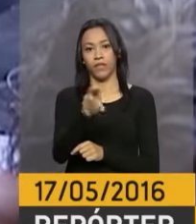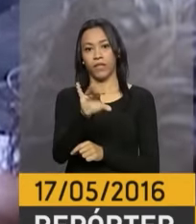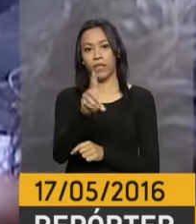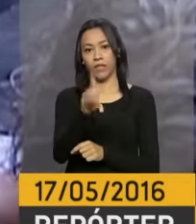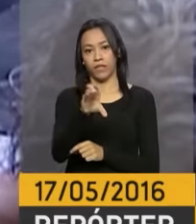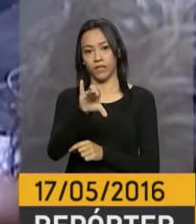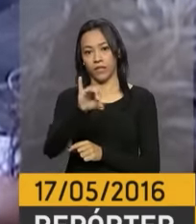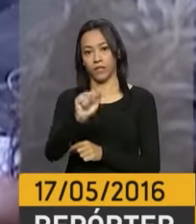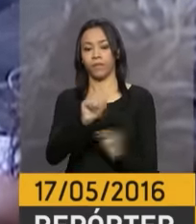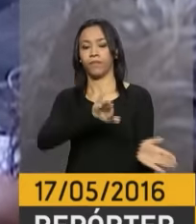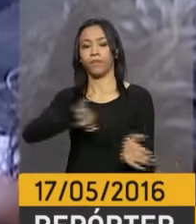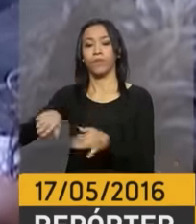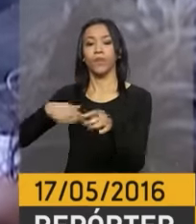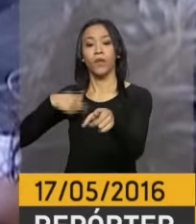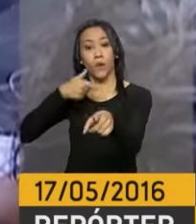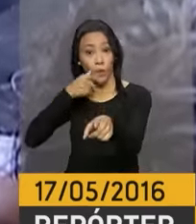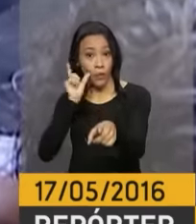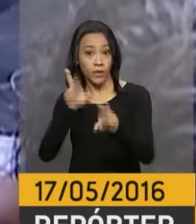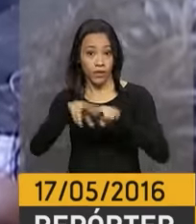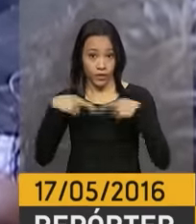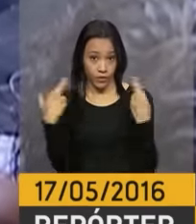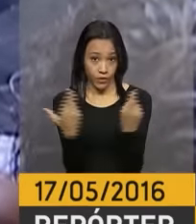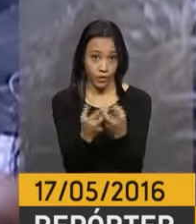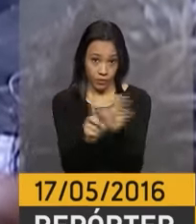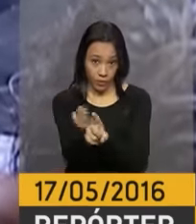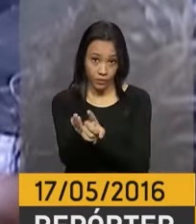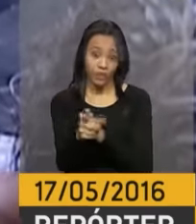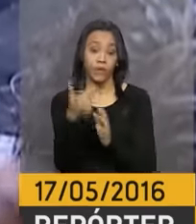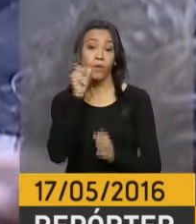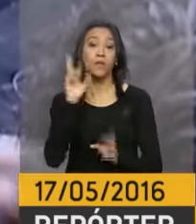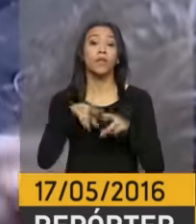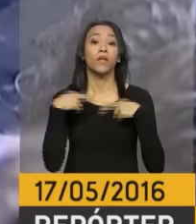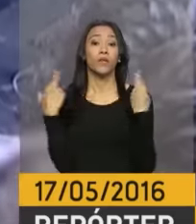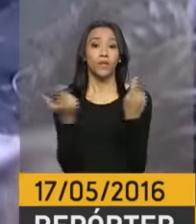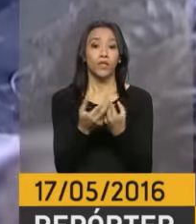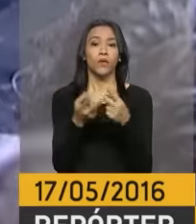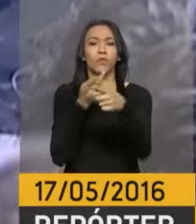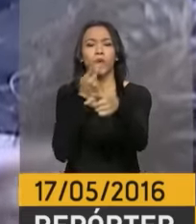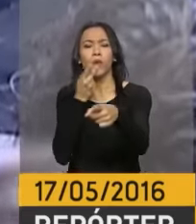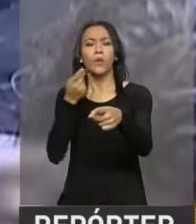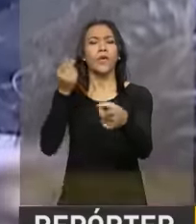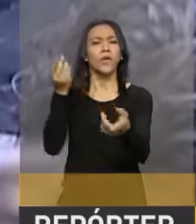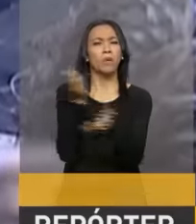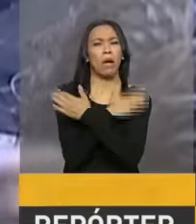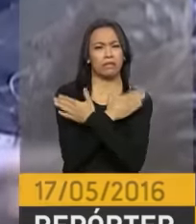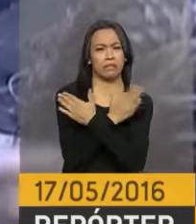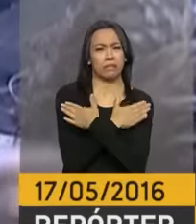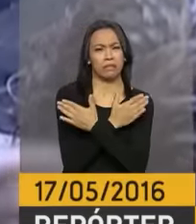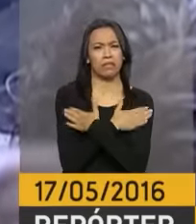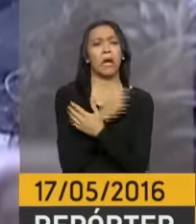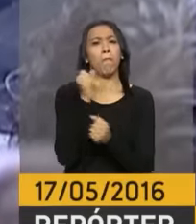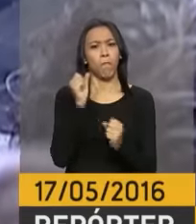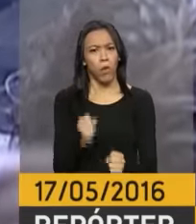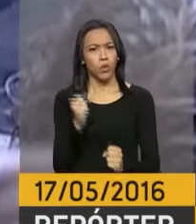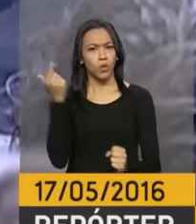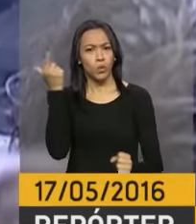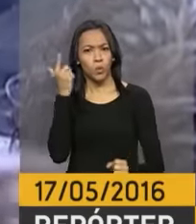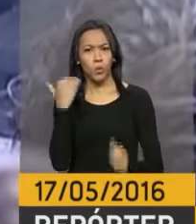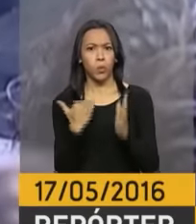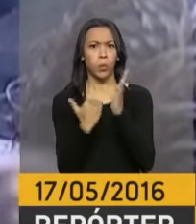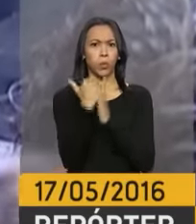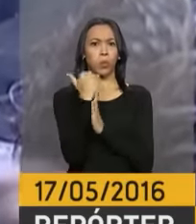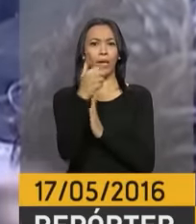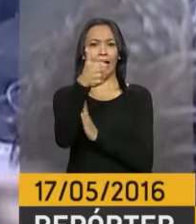na reunião com as centrais sindicais, o senhor teria feito uma avaliação de que o desemprego esse ano pode chegar a